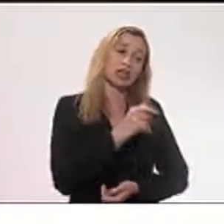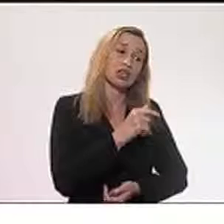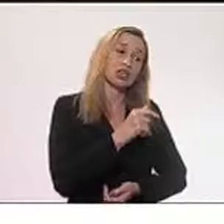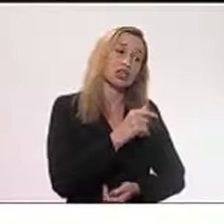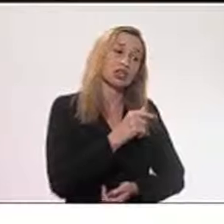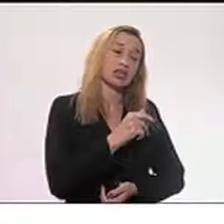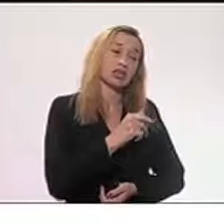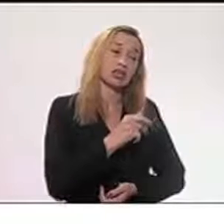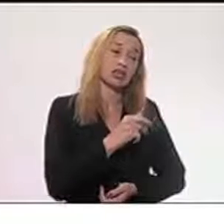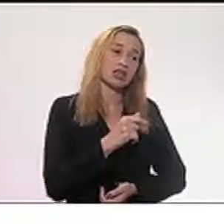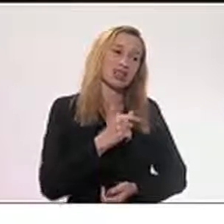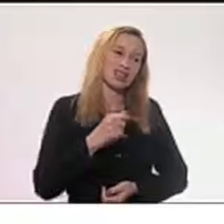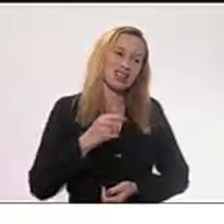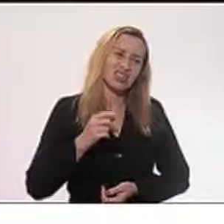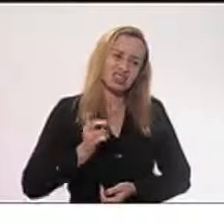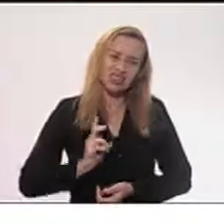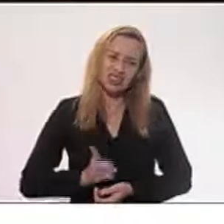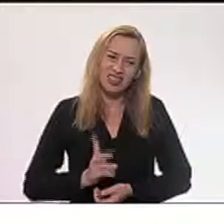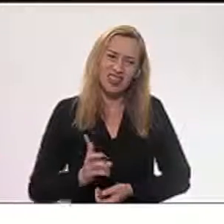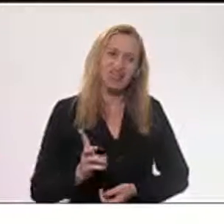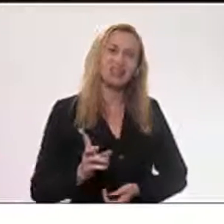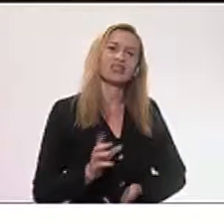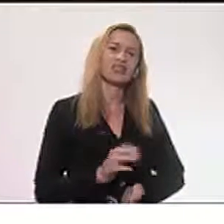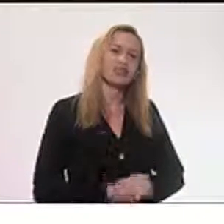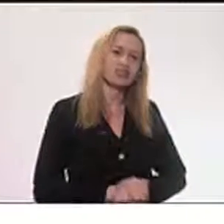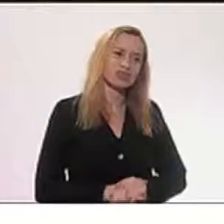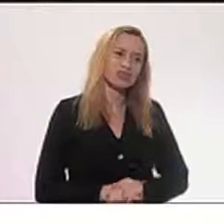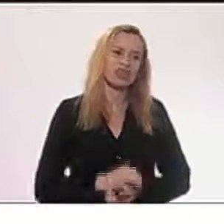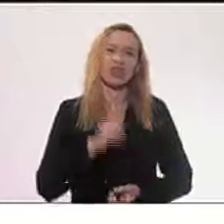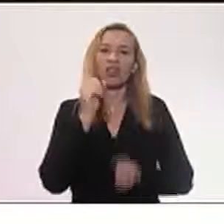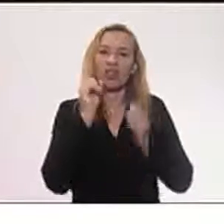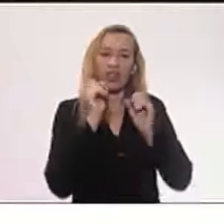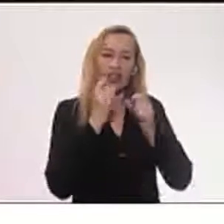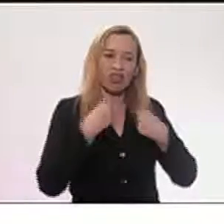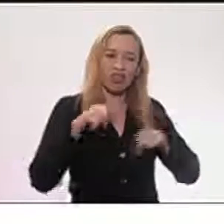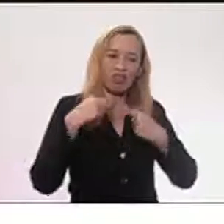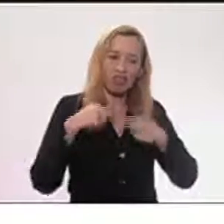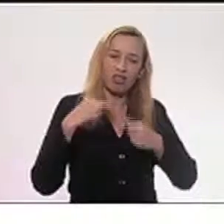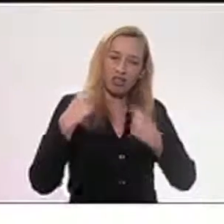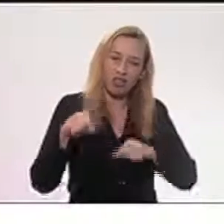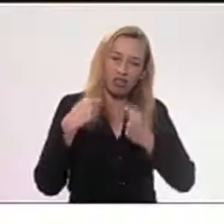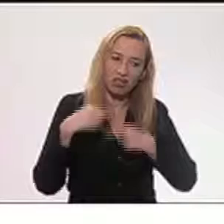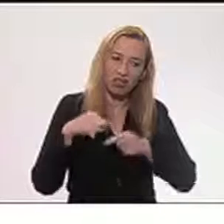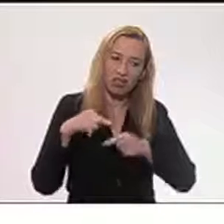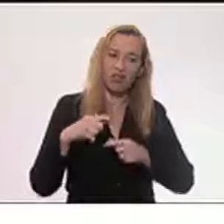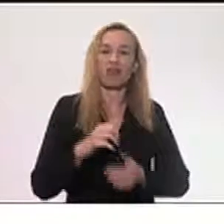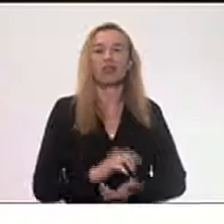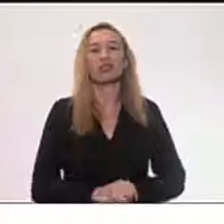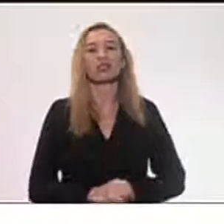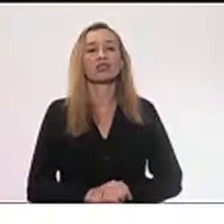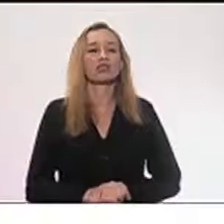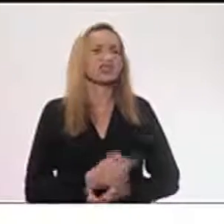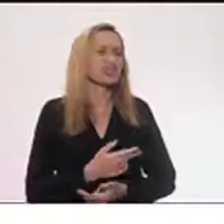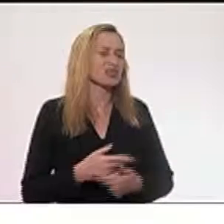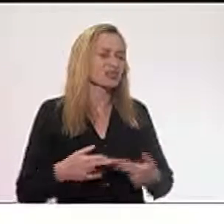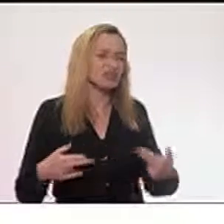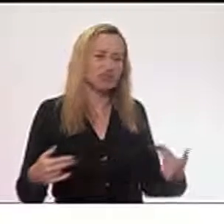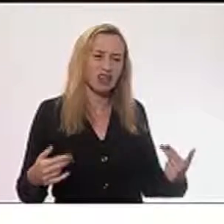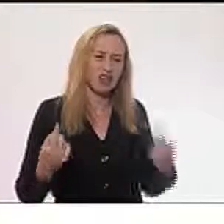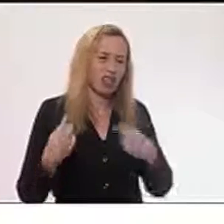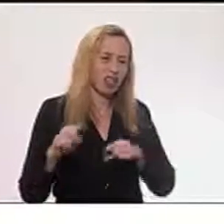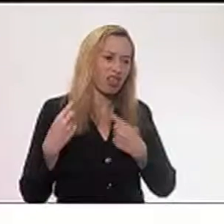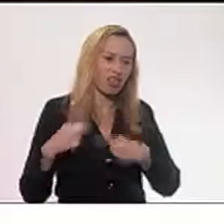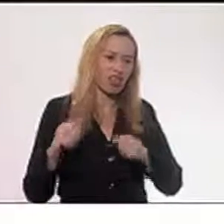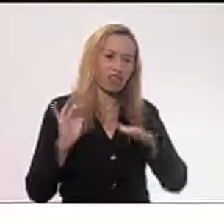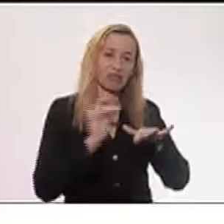segue com bravatas, segue com provocações, segue com tiradas, inclusive de muitas de mau gosto,